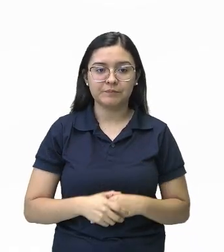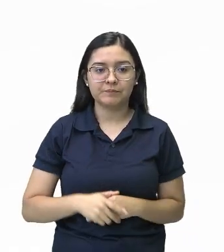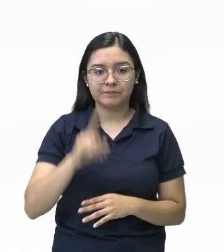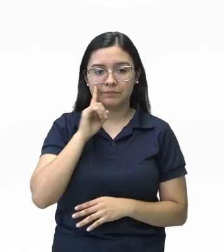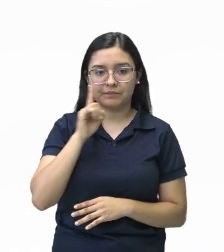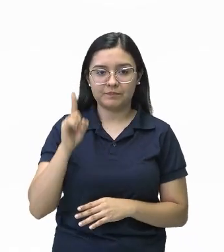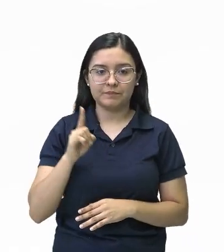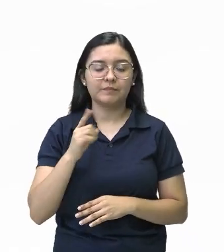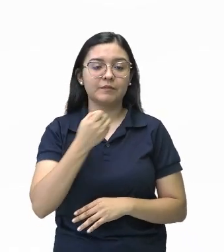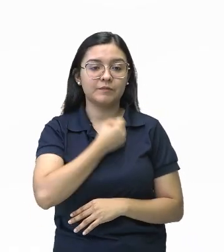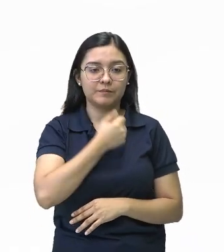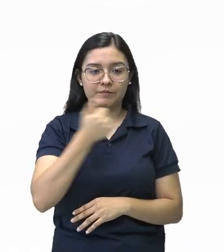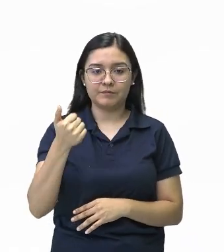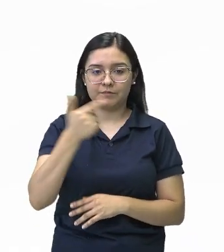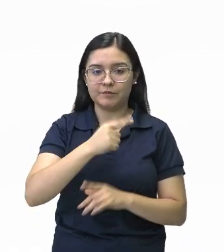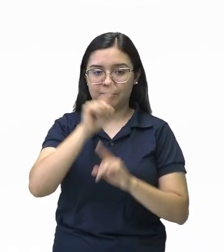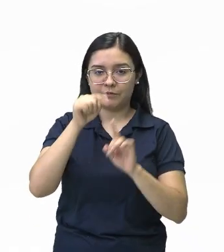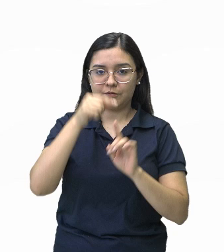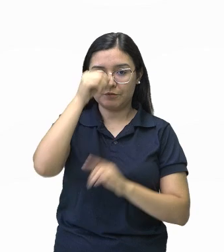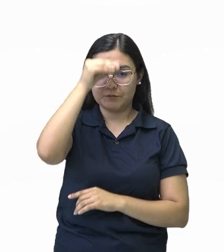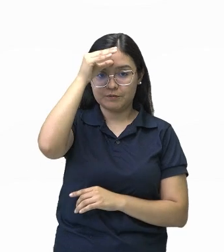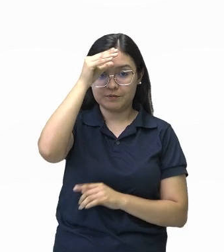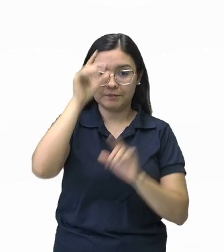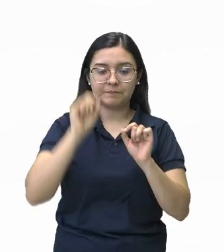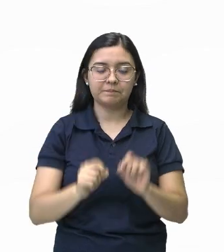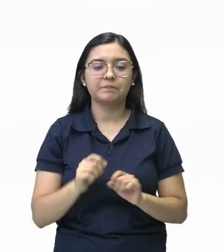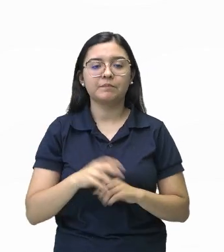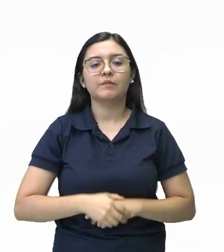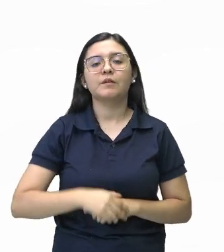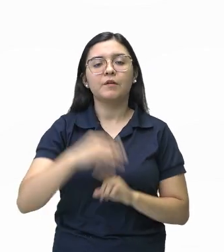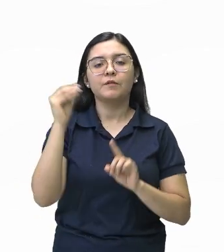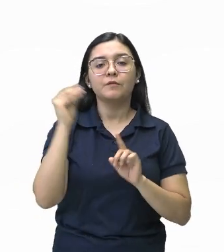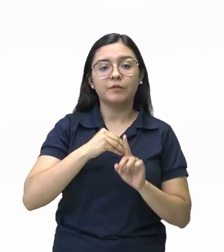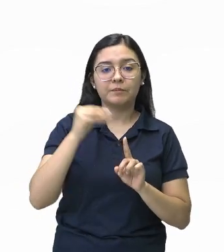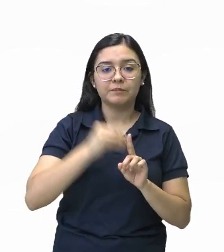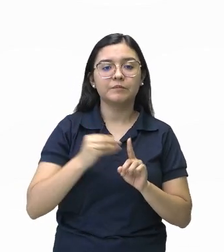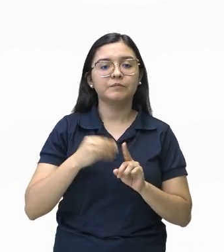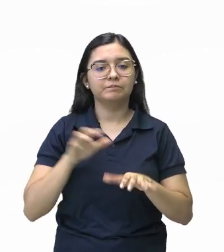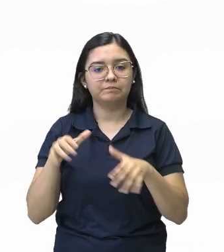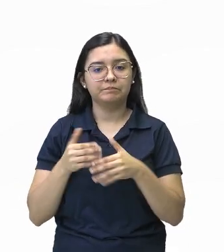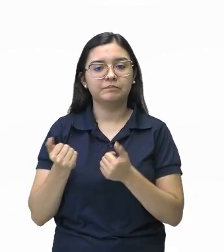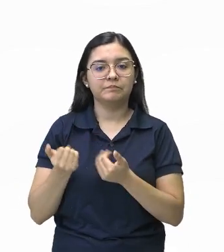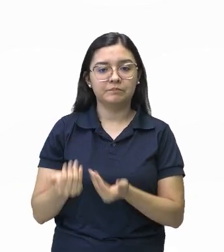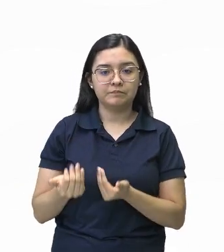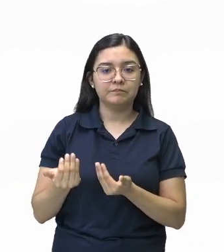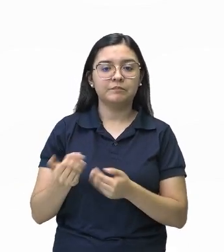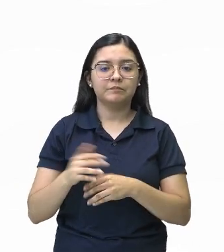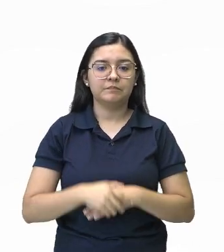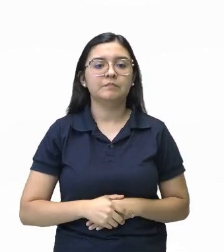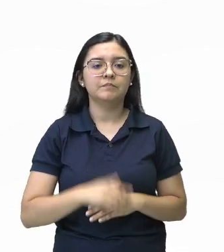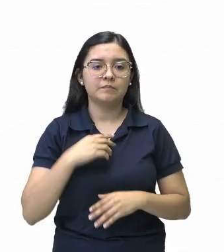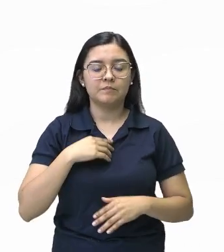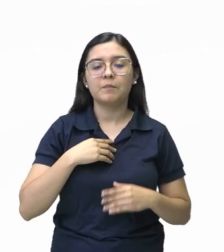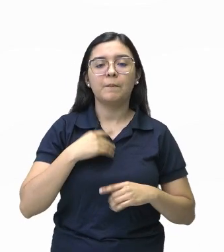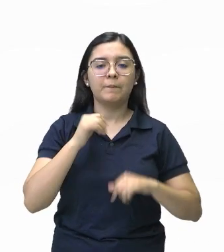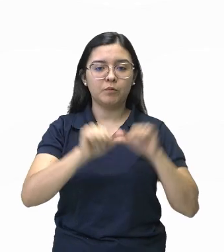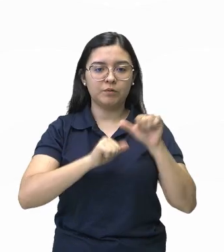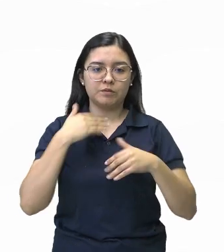Aula de número 12, objeto de conhecimento, vulnerabilidade da juventude,